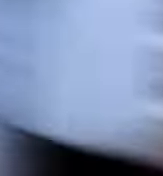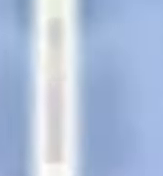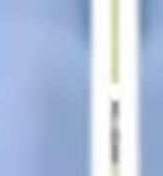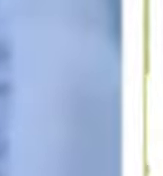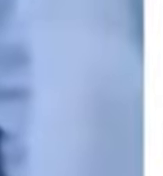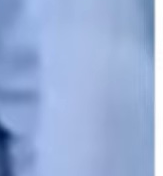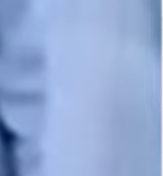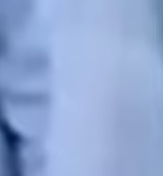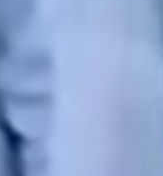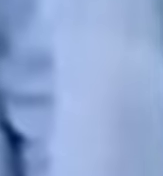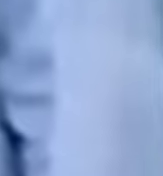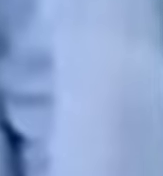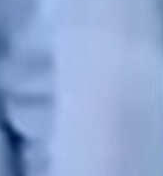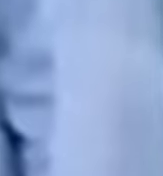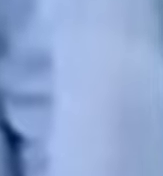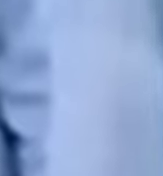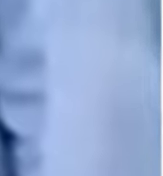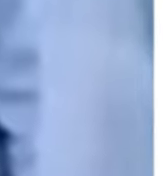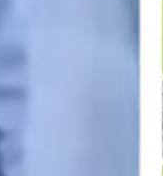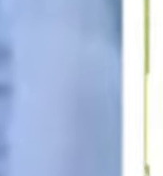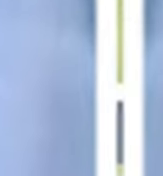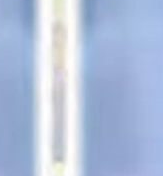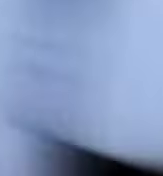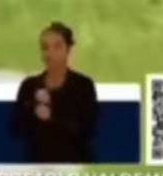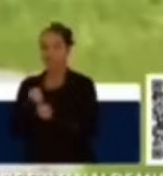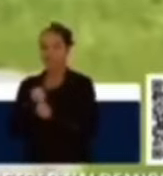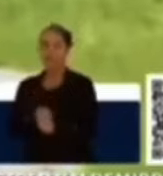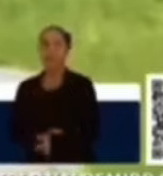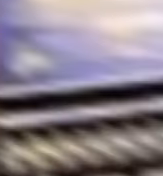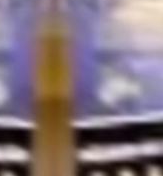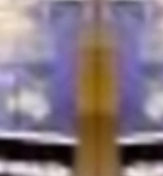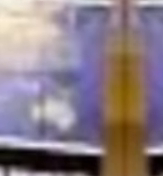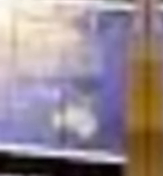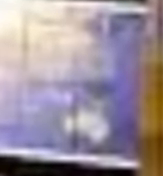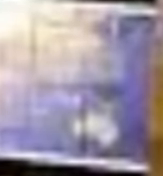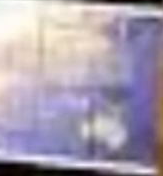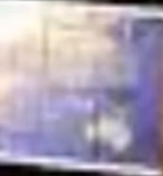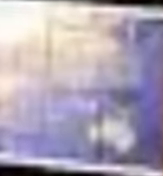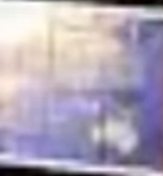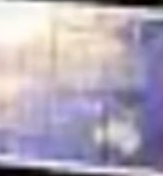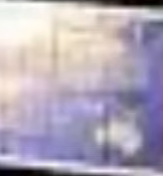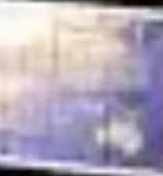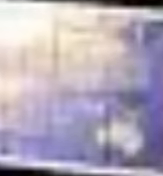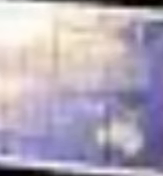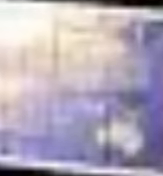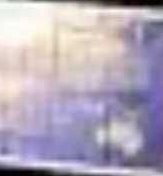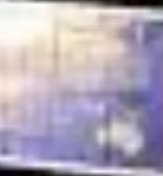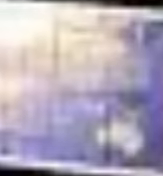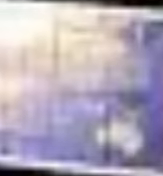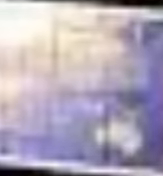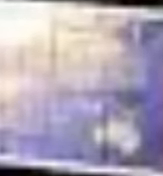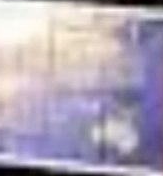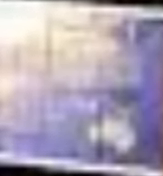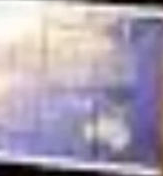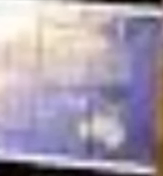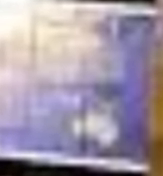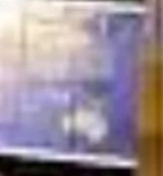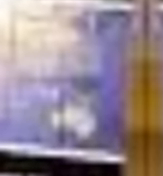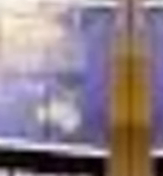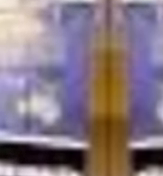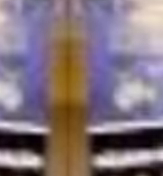da Igreja Universal, saiu e abriu a Mundial. O bispo Luciano Neves saiu da Mundial e abriu a